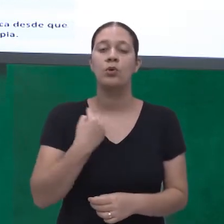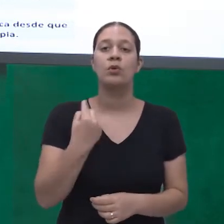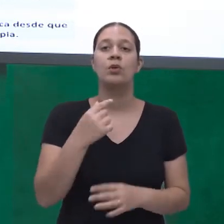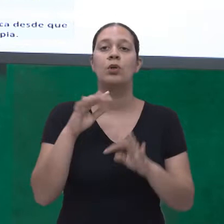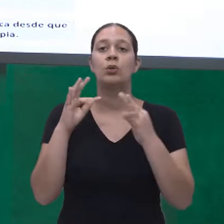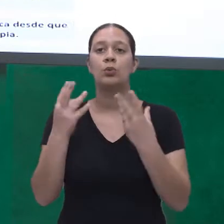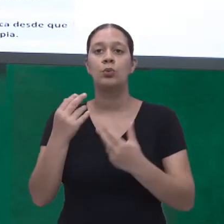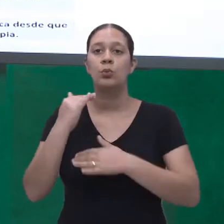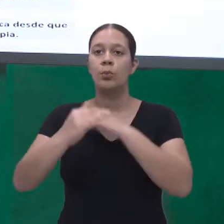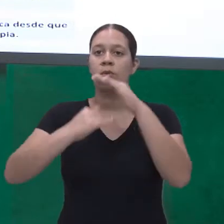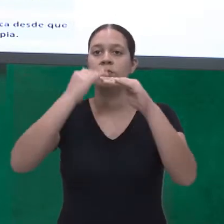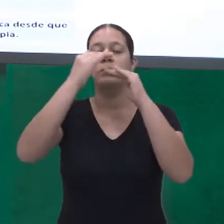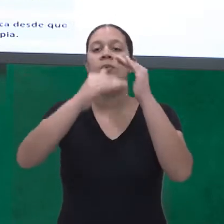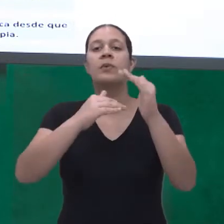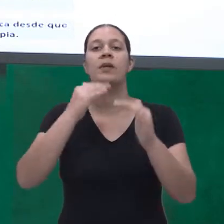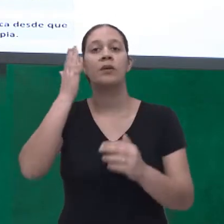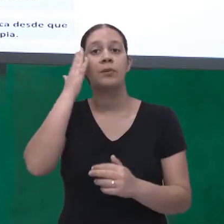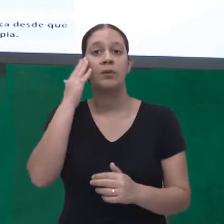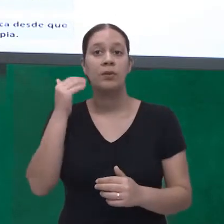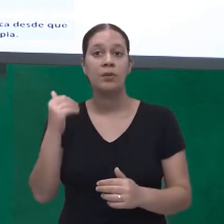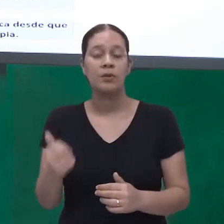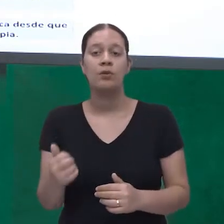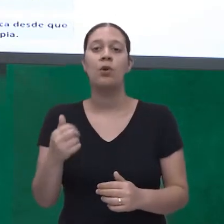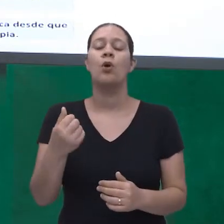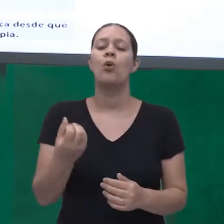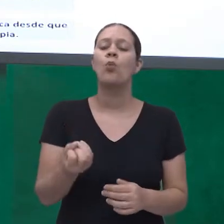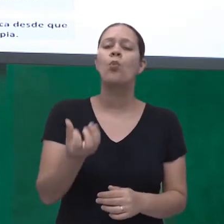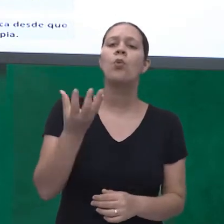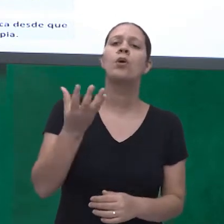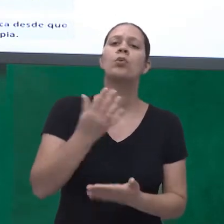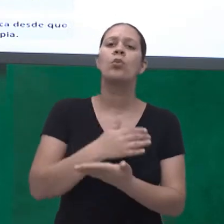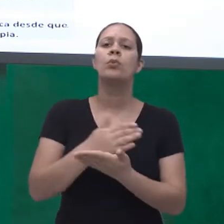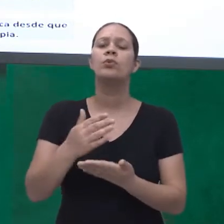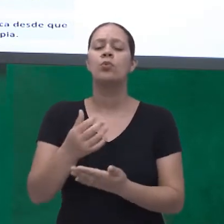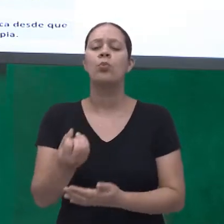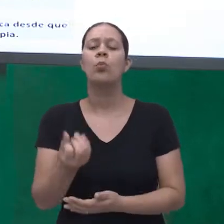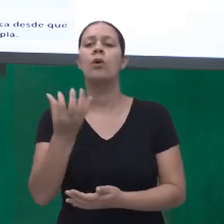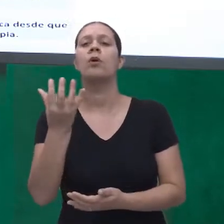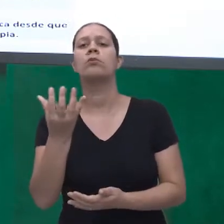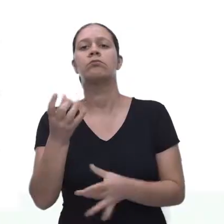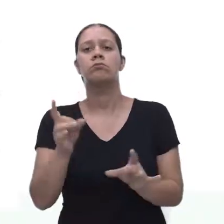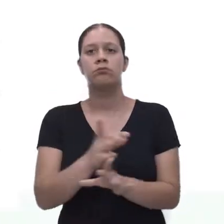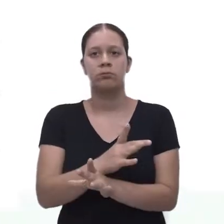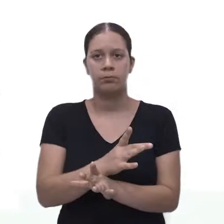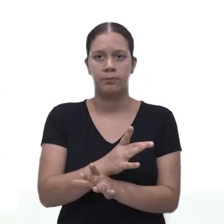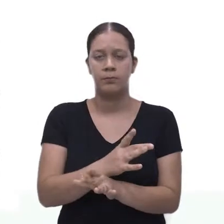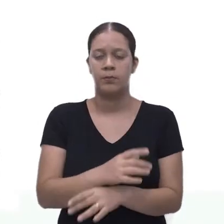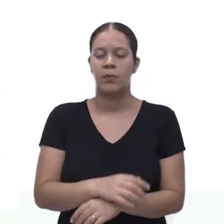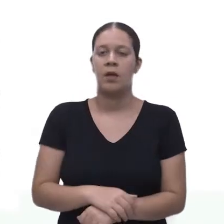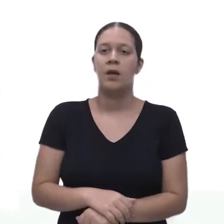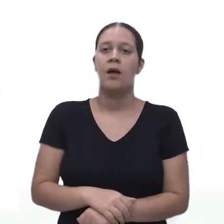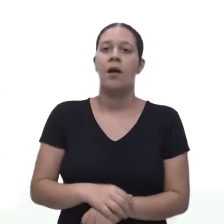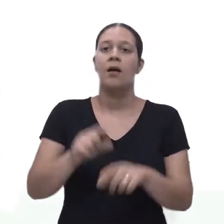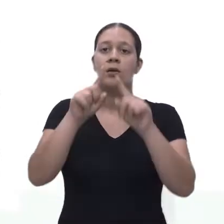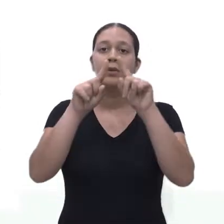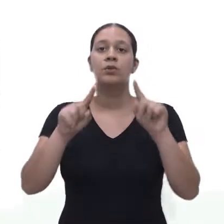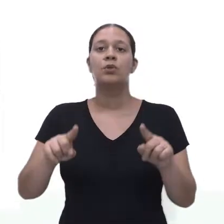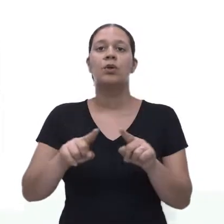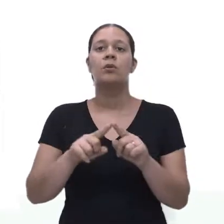todos os processos, para a gente saber o quanto começou e o quanto termina. Bom, então ΔH vai ser